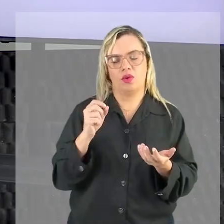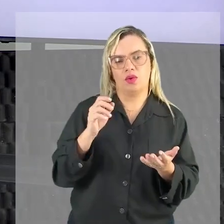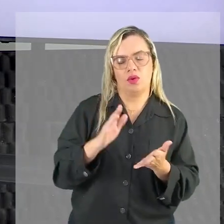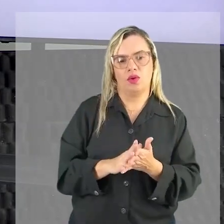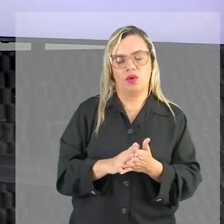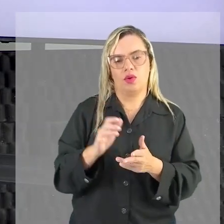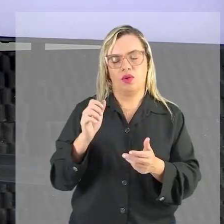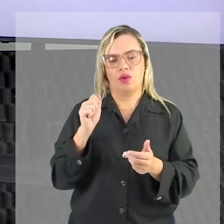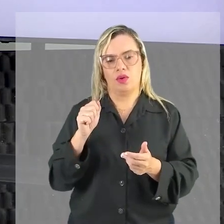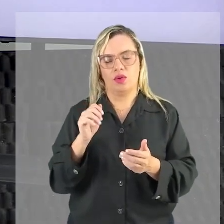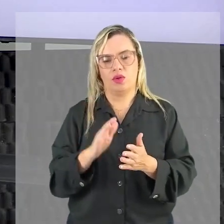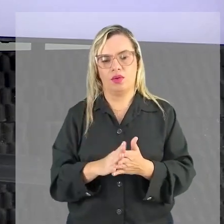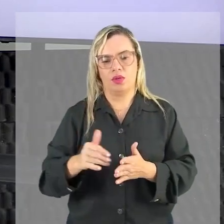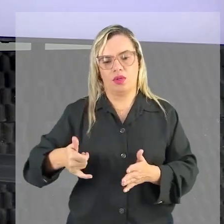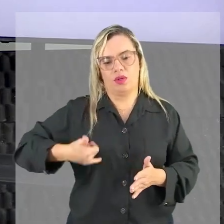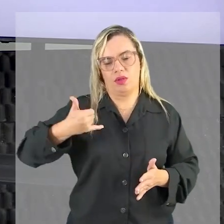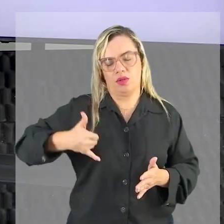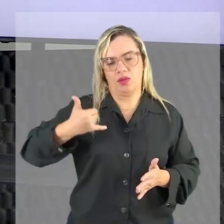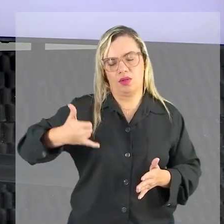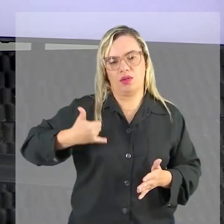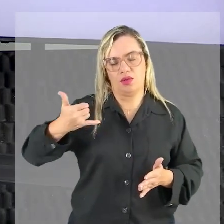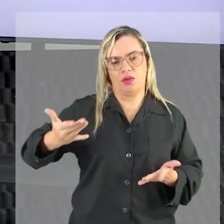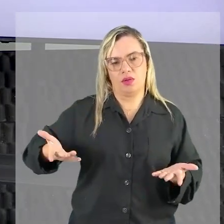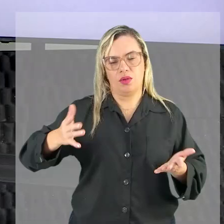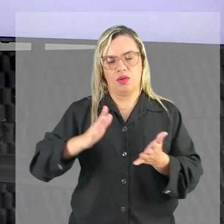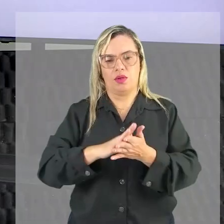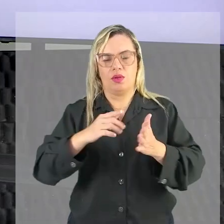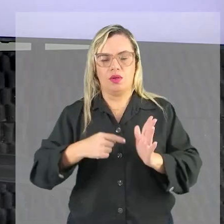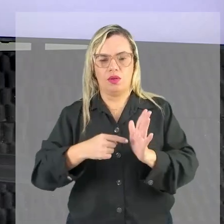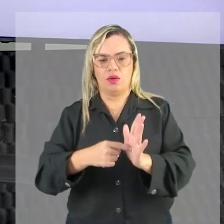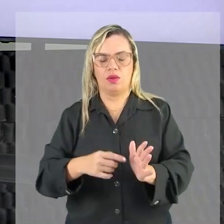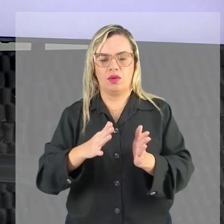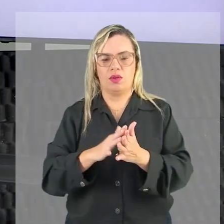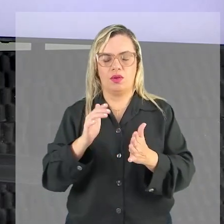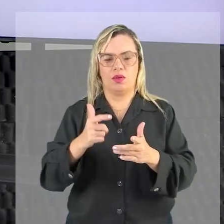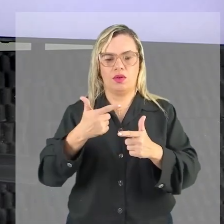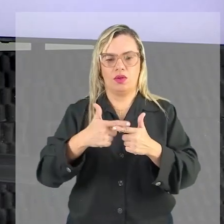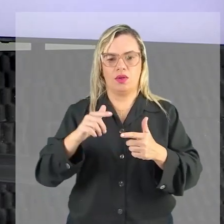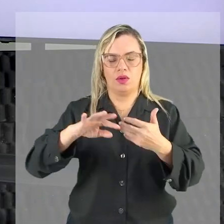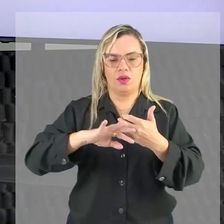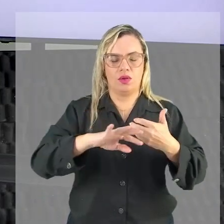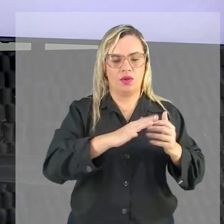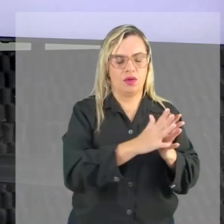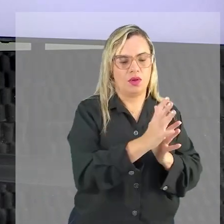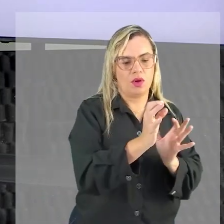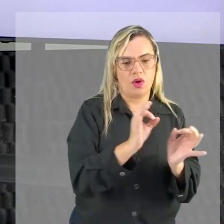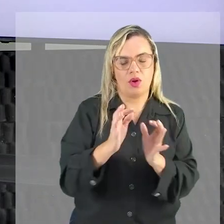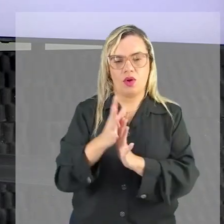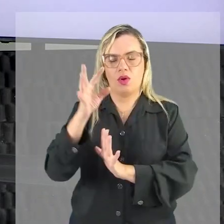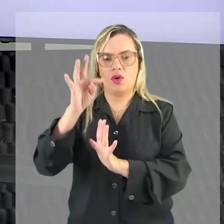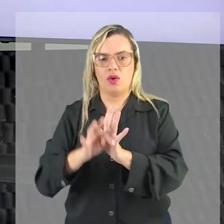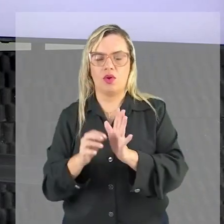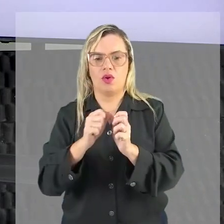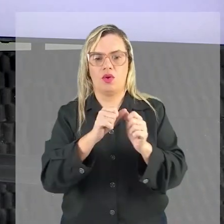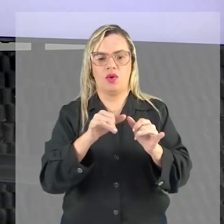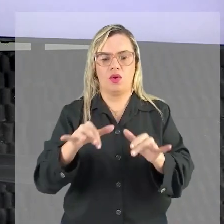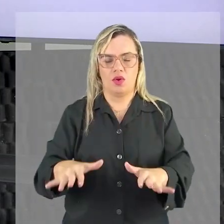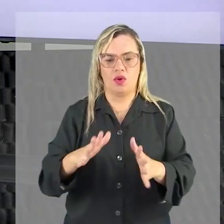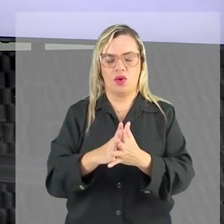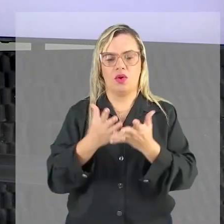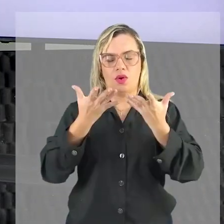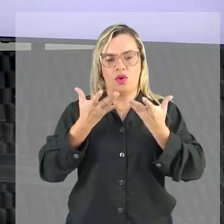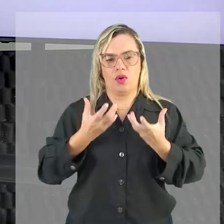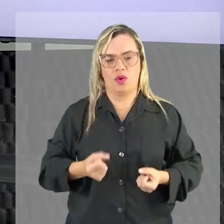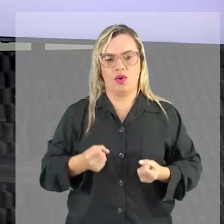Faixa etárias, tá? Então, ele estratifica bastante para mostrar como é a adesão para a